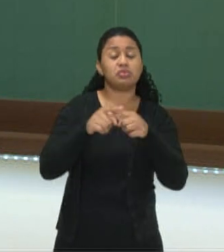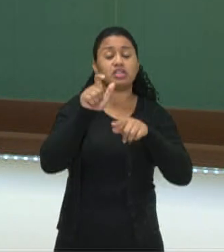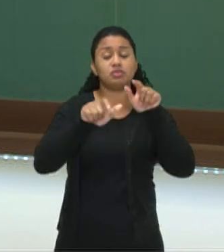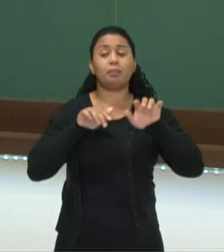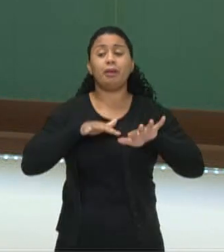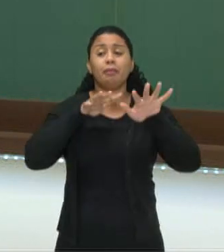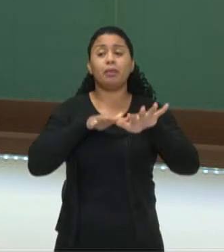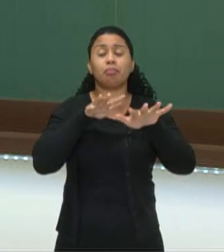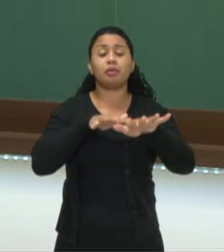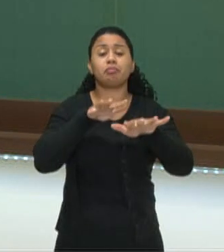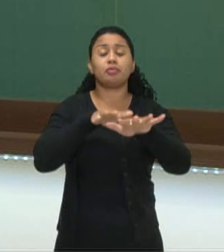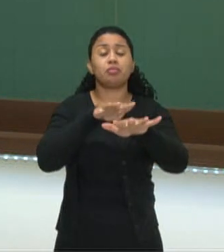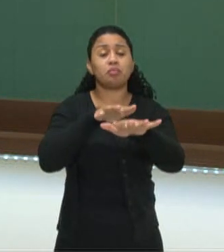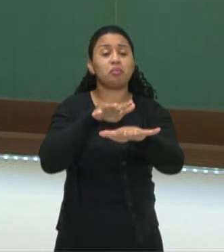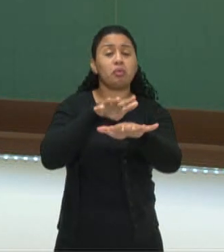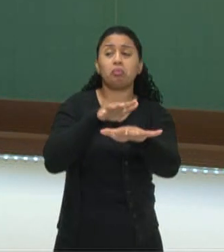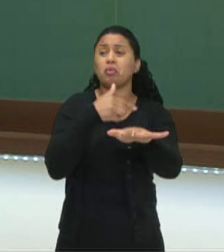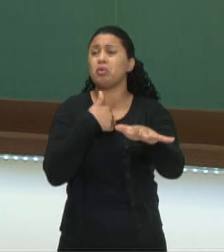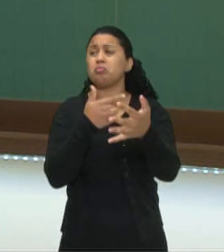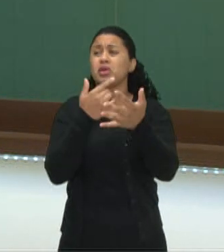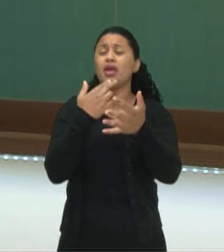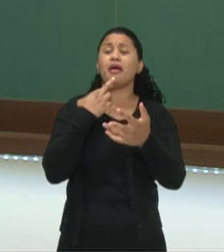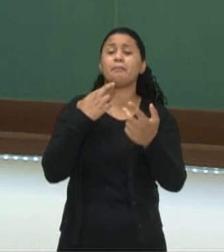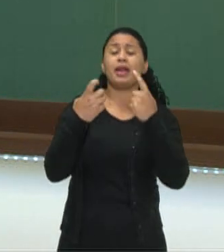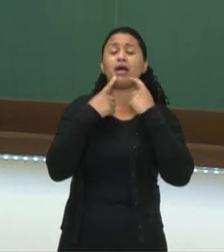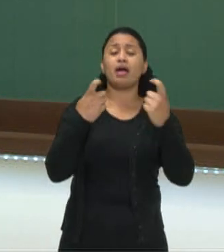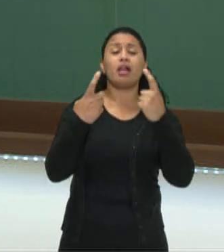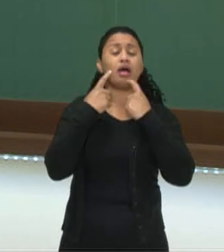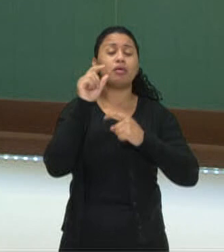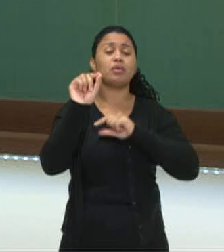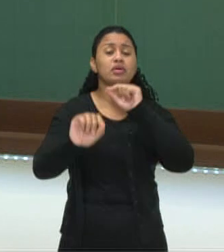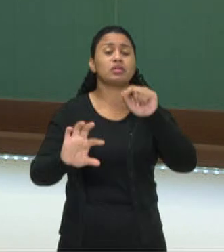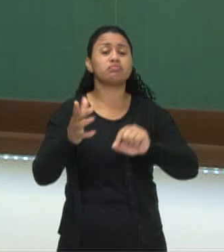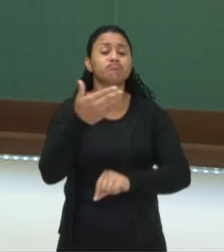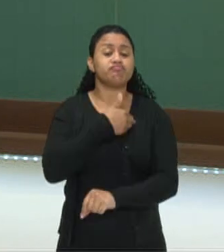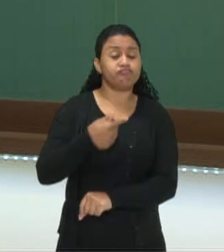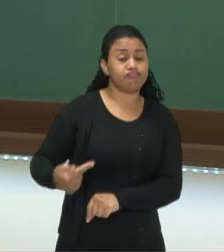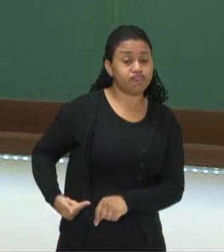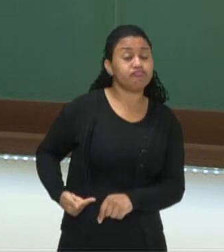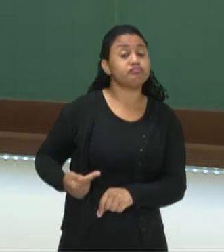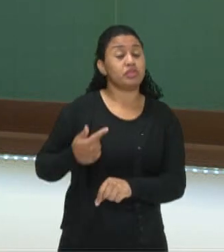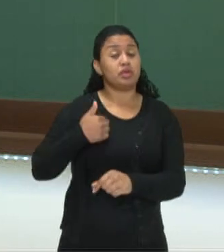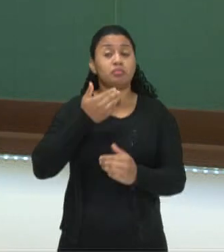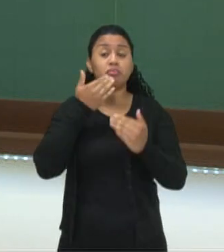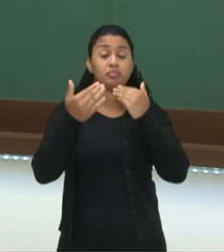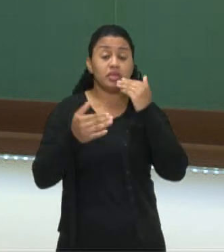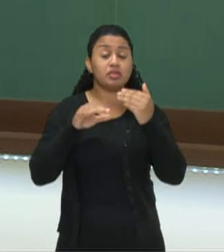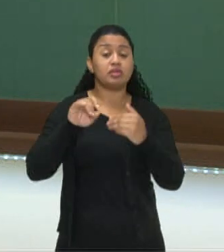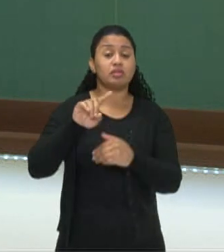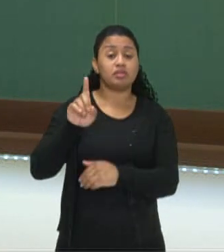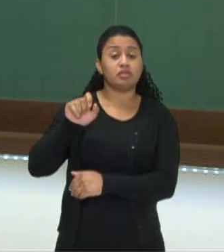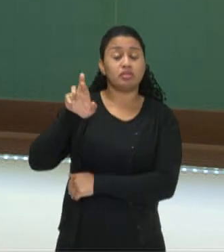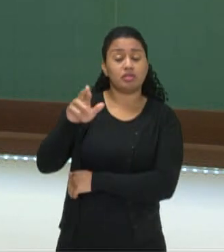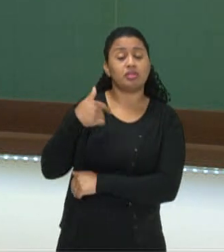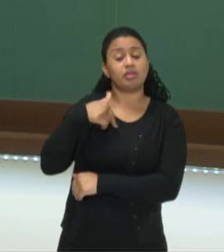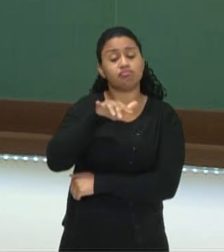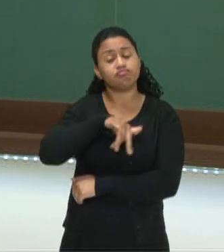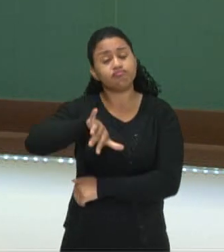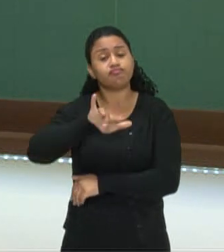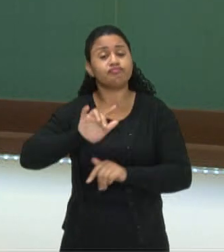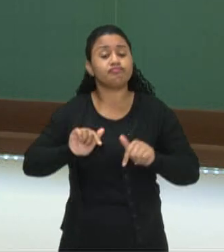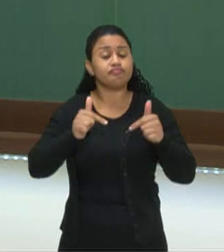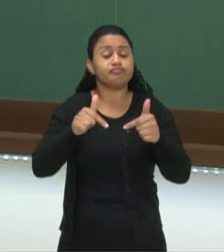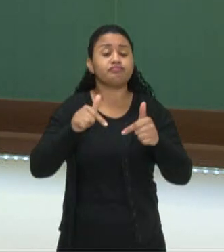manifestar com repúdio do que estava acontecendo no governo, porque estavam pedindo para o czar tomar uma providência e arrumar a situação do povo,